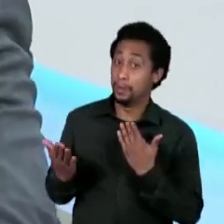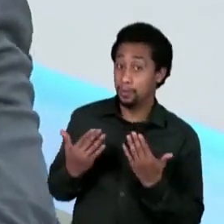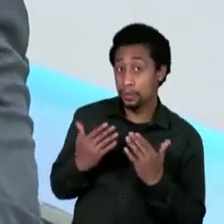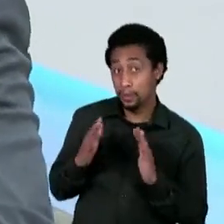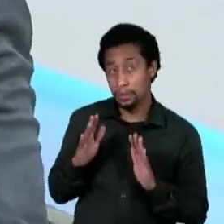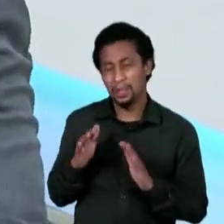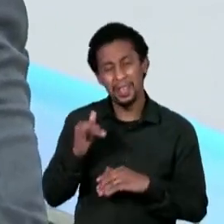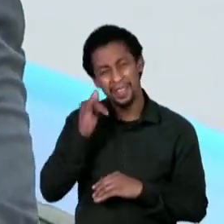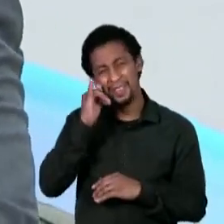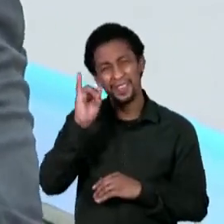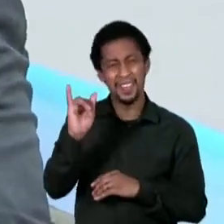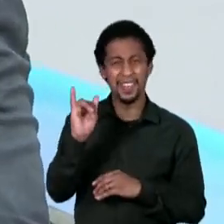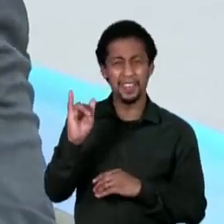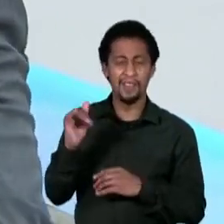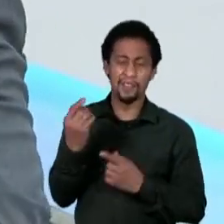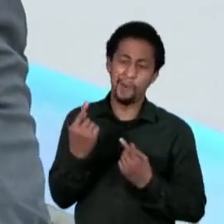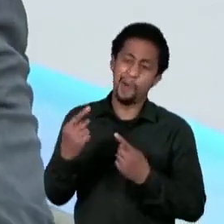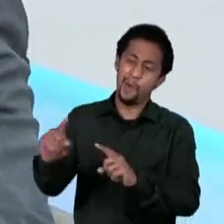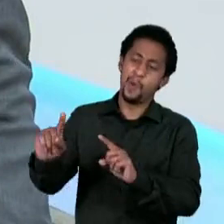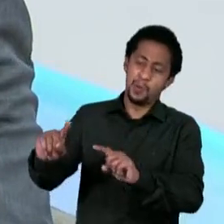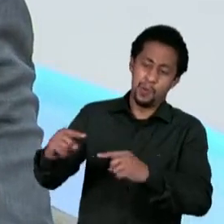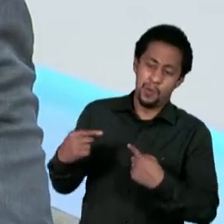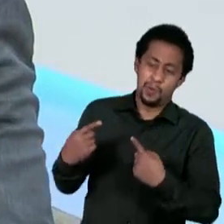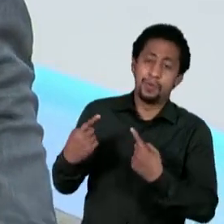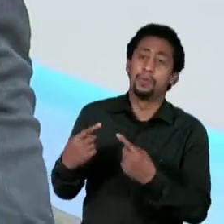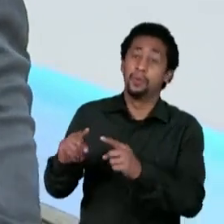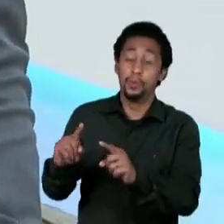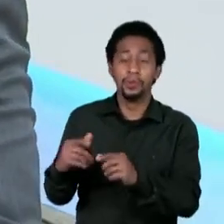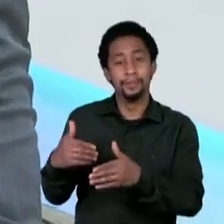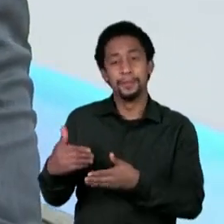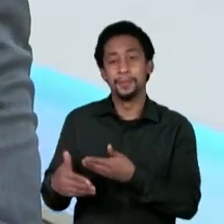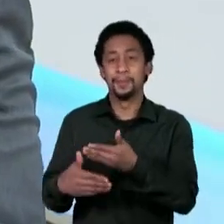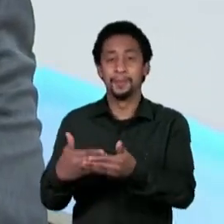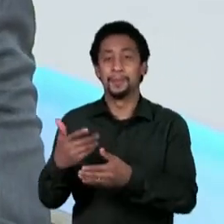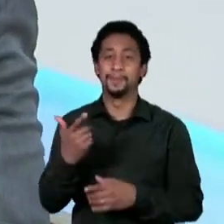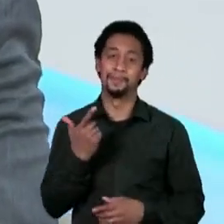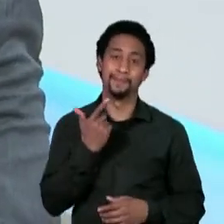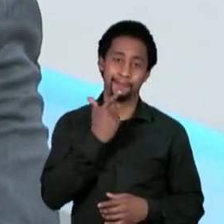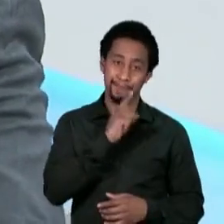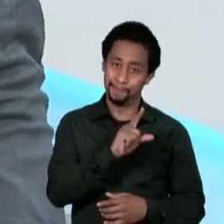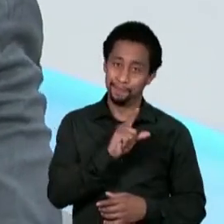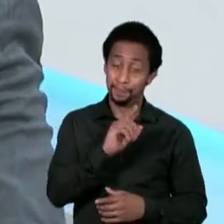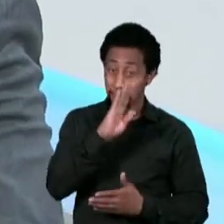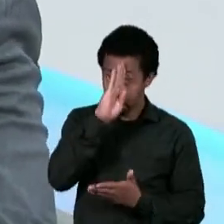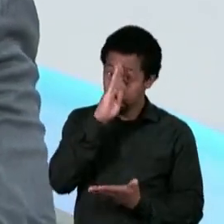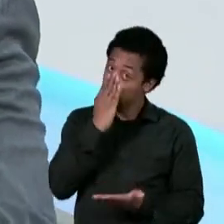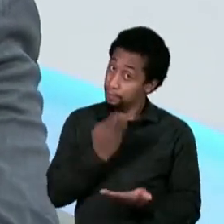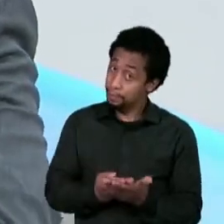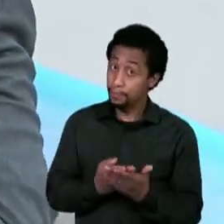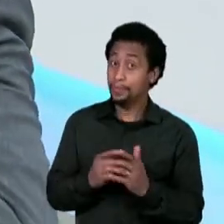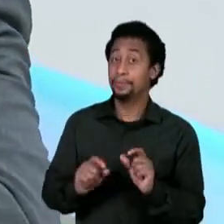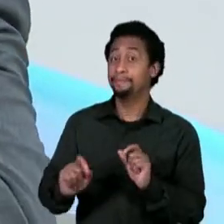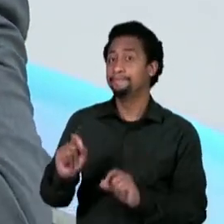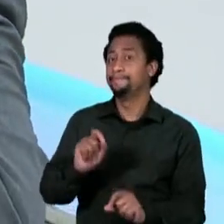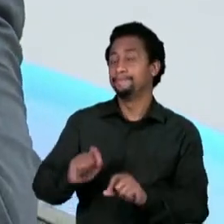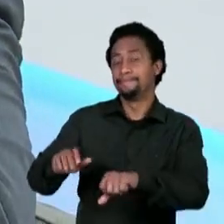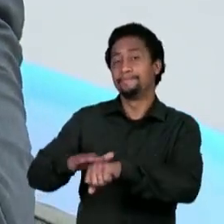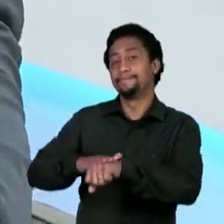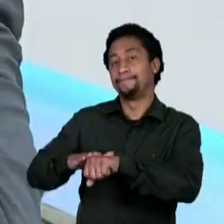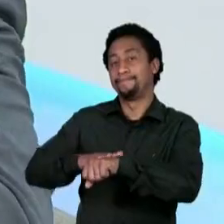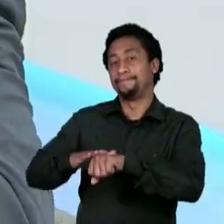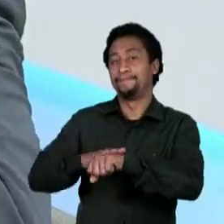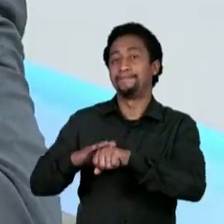nenhum tipo de reserva as coisas vão transcorrer da melhor forma possível então eu acredito muito no dial Eu acho que o diabo